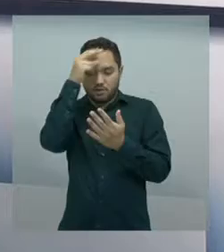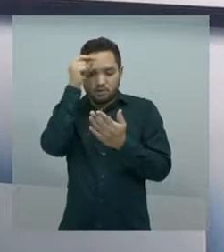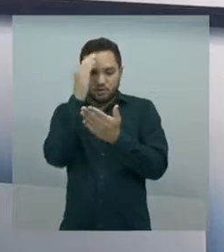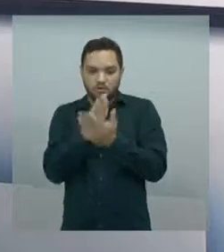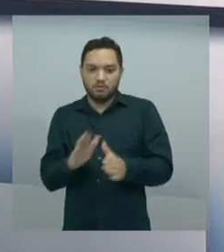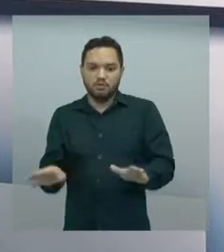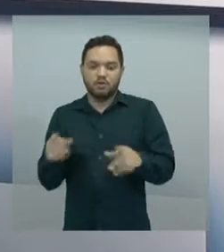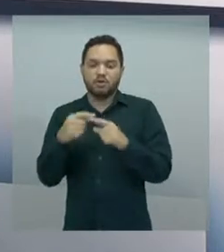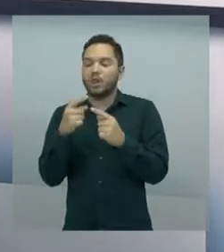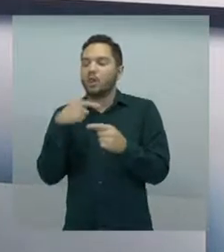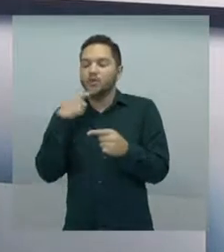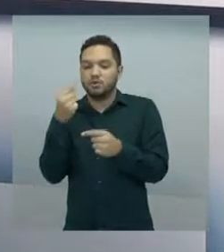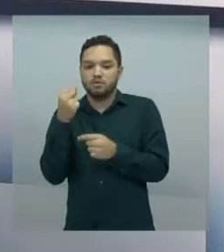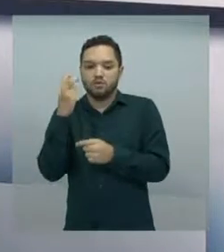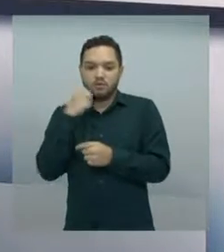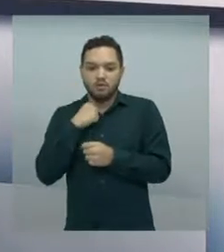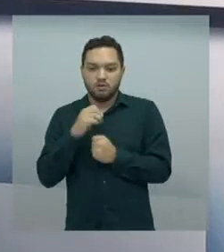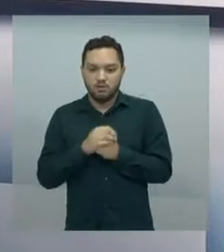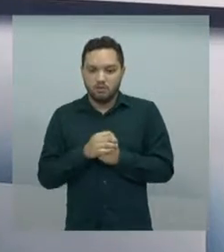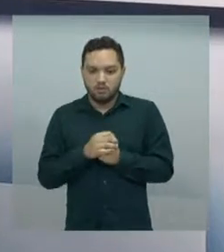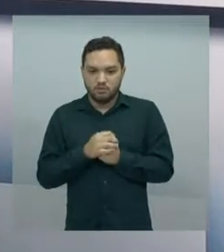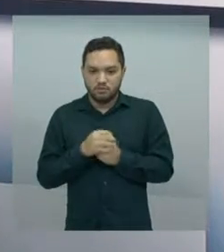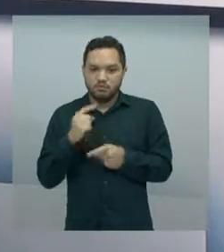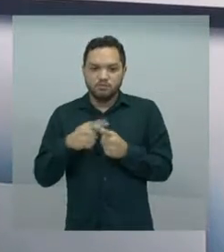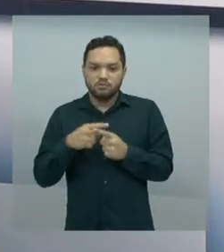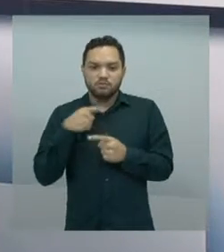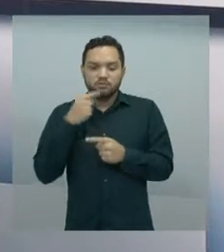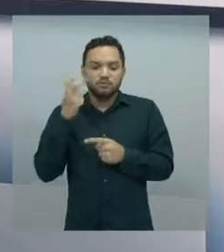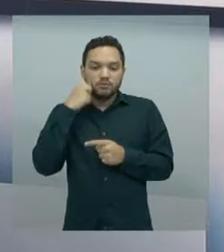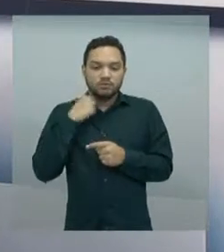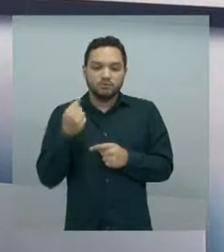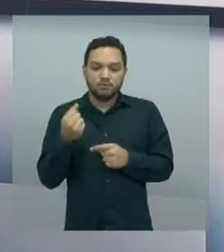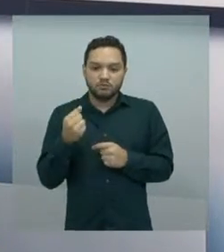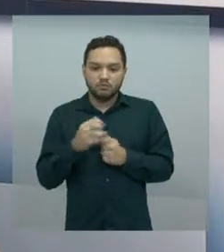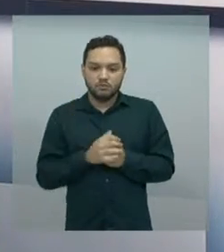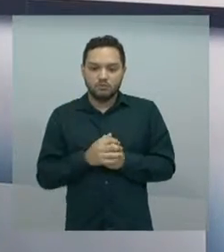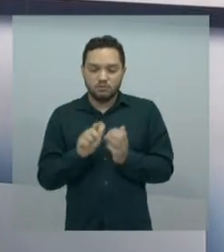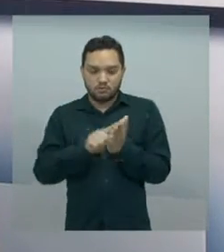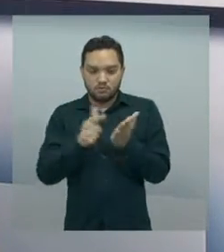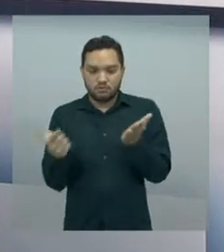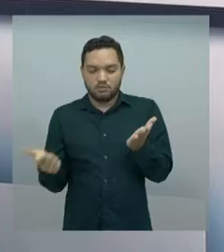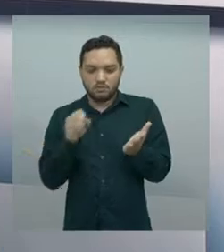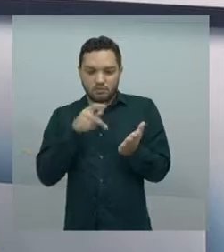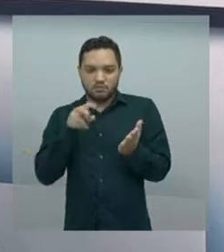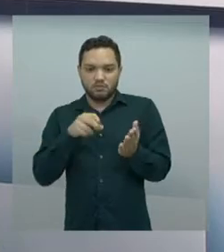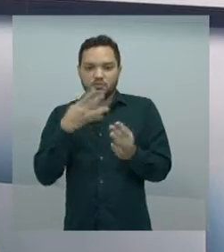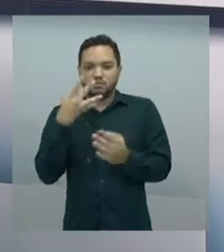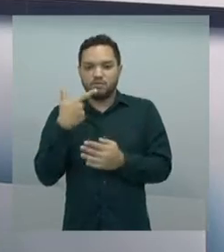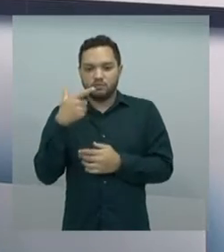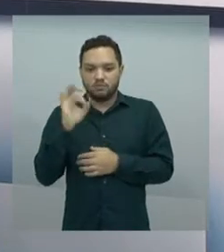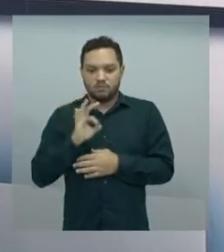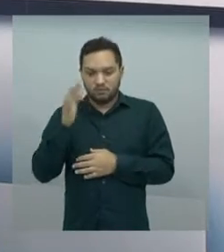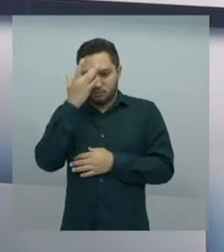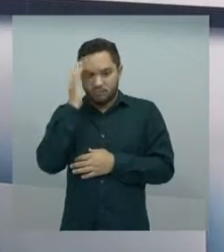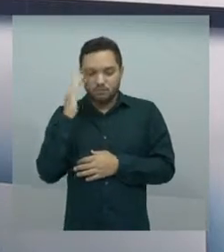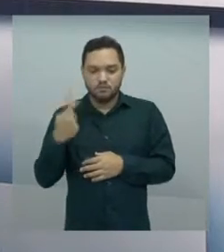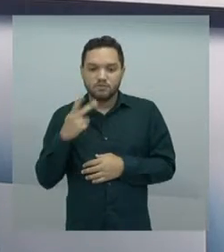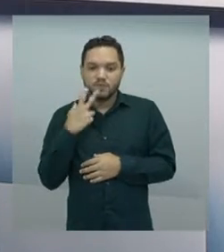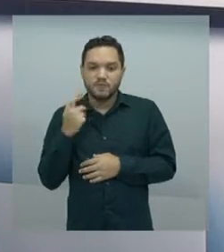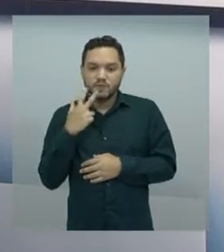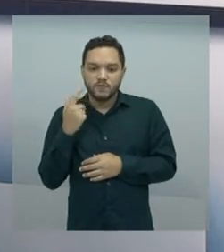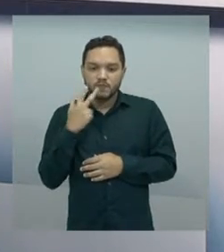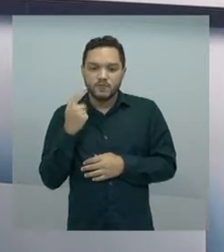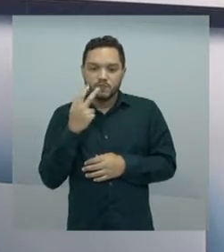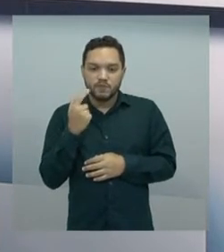ele não arrecada. Por que é que o município não arrecada? Está aqui, ó, primeira página do Jornal O Povo. 42% dos cearenses vivem com